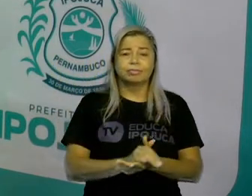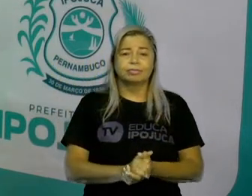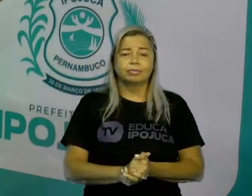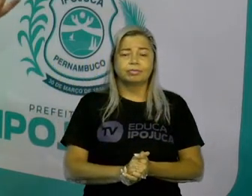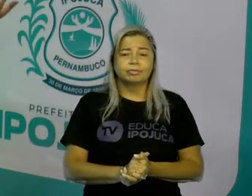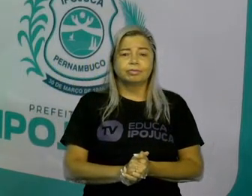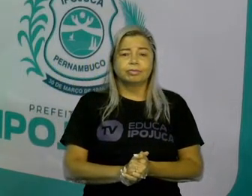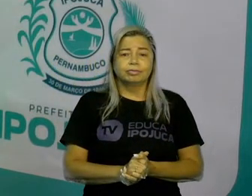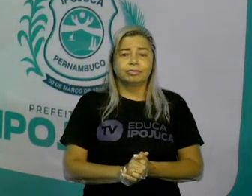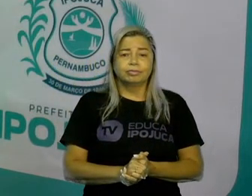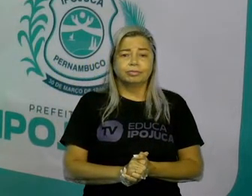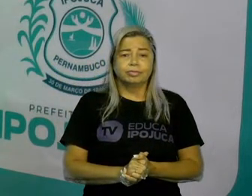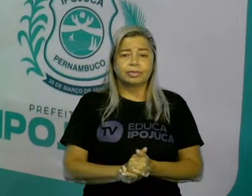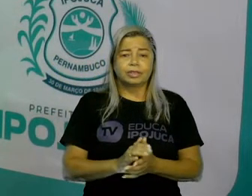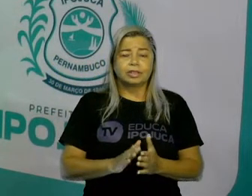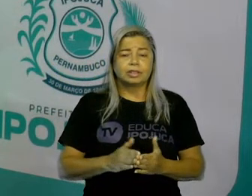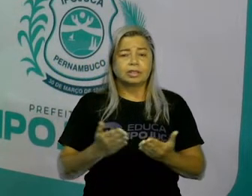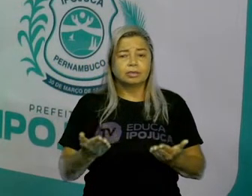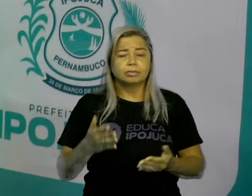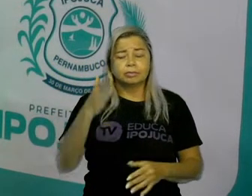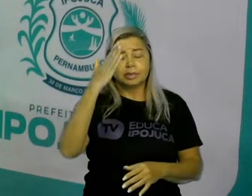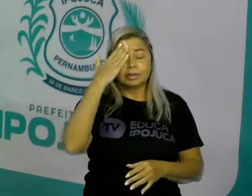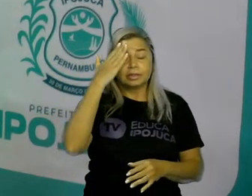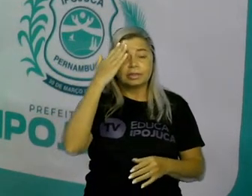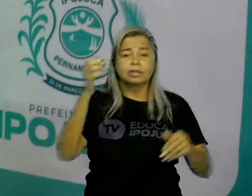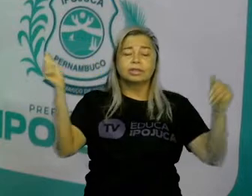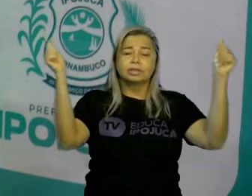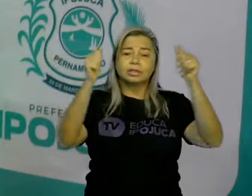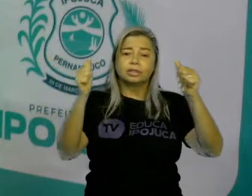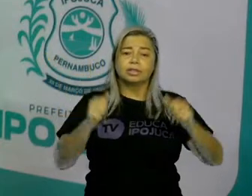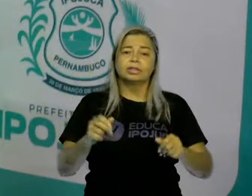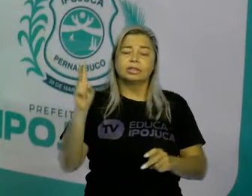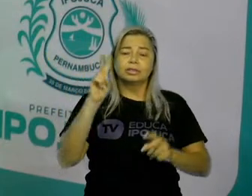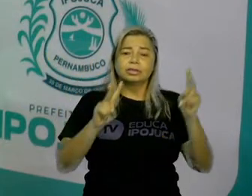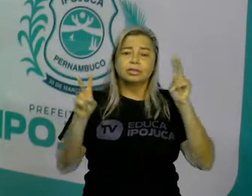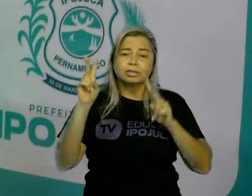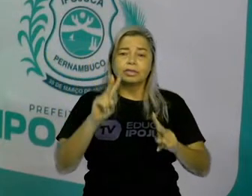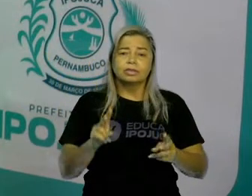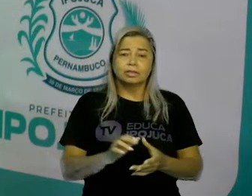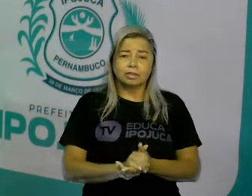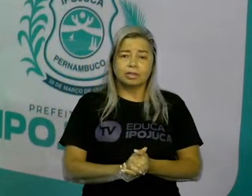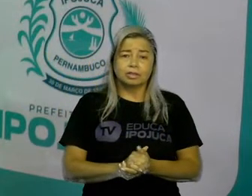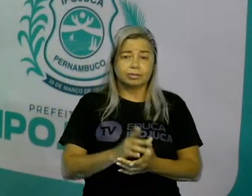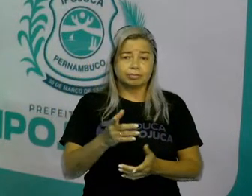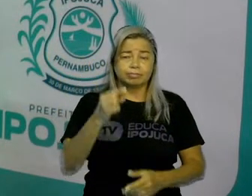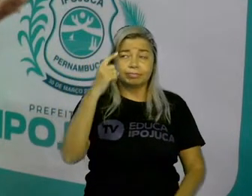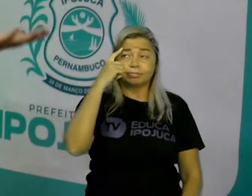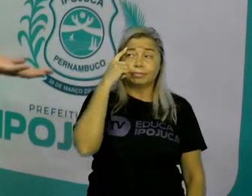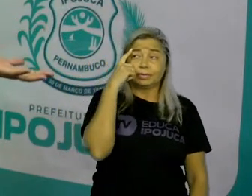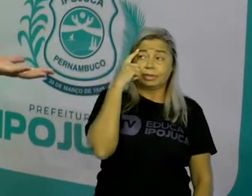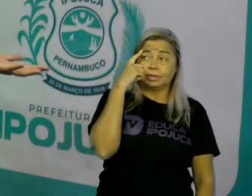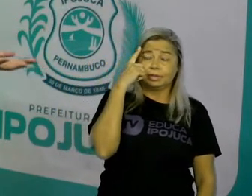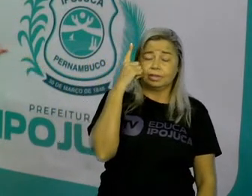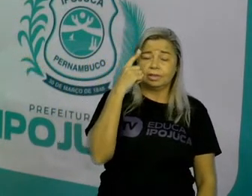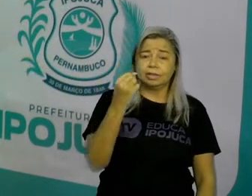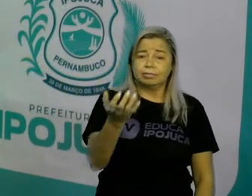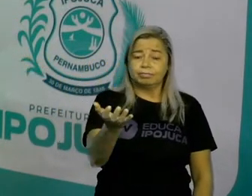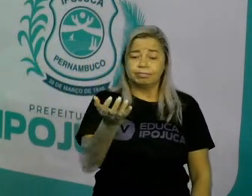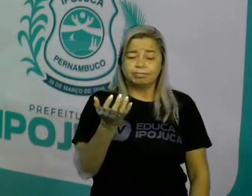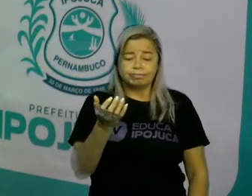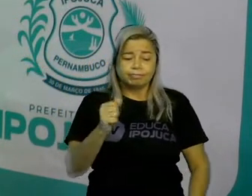Para a gente entender o que são artes visuais, vamos pensar que eu quero fazer um desenho, eu quero fazer uma